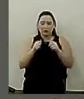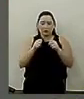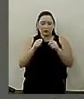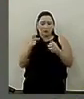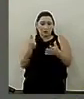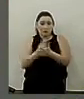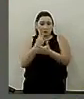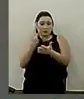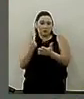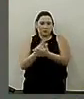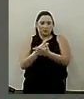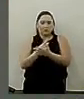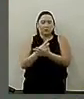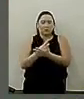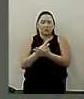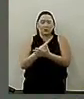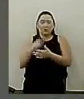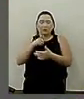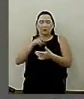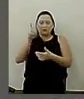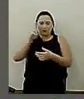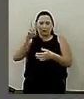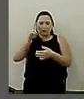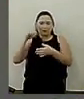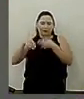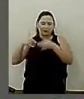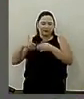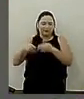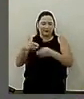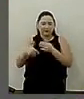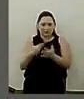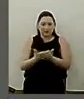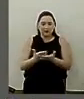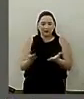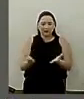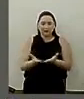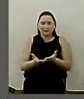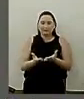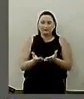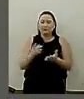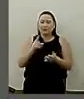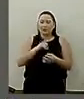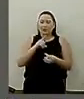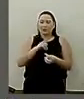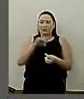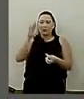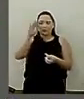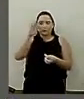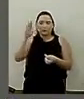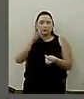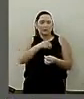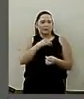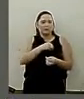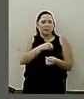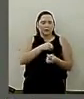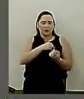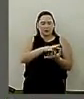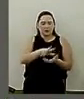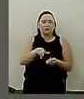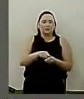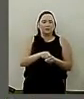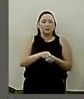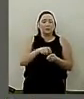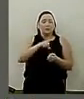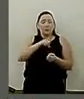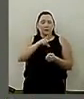eventos catastróficos da história. É fato que a entrada do pecado no mundo trouxe desequilíbrio às